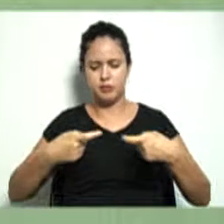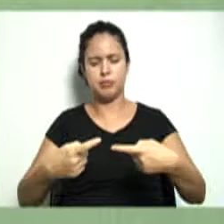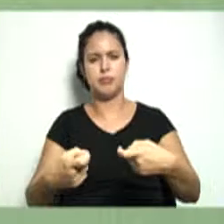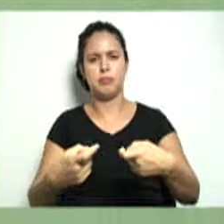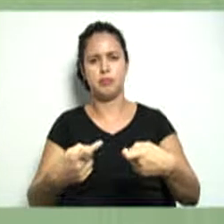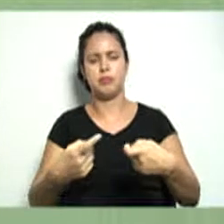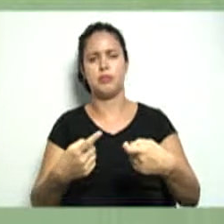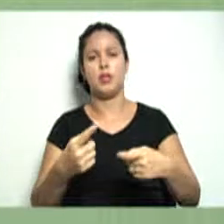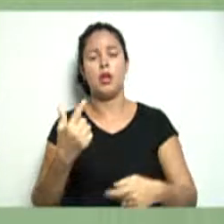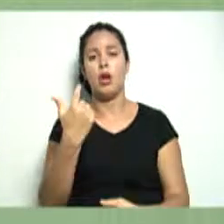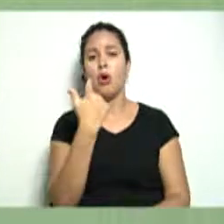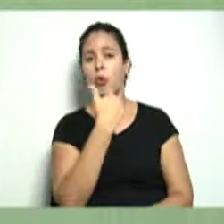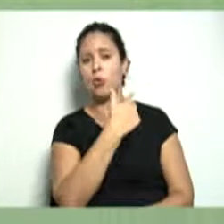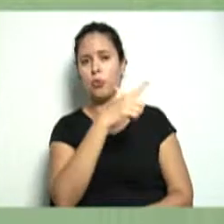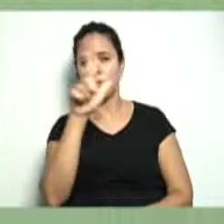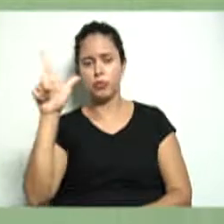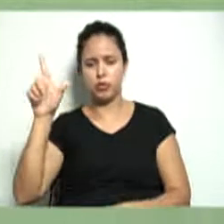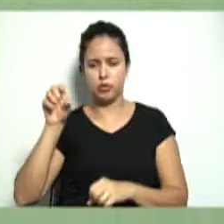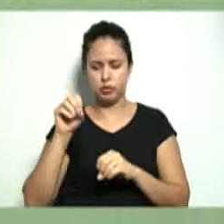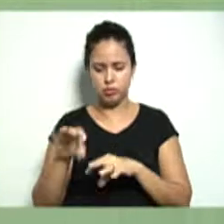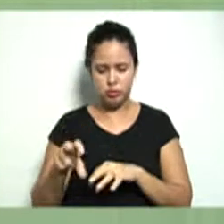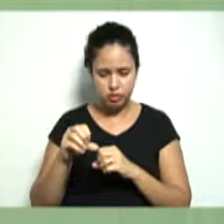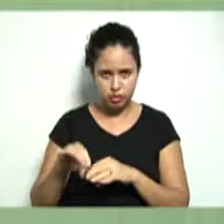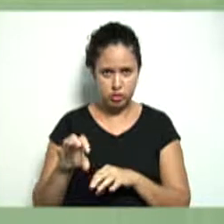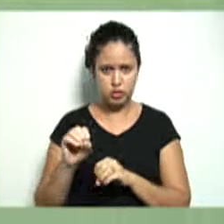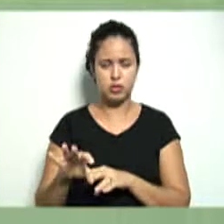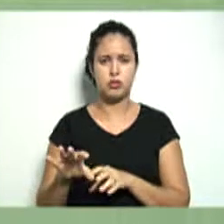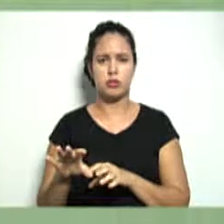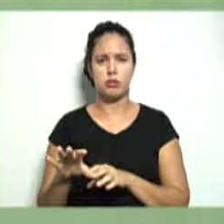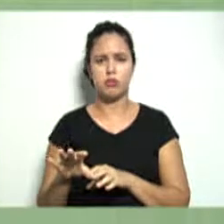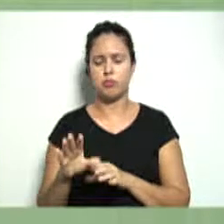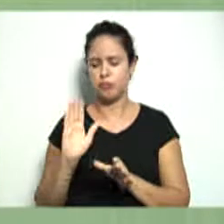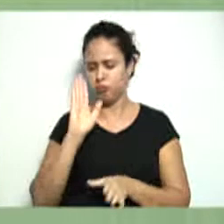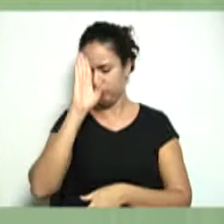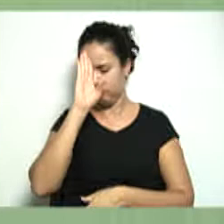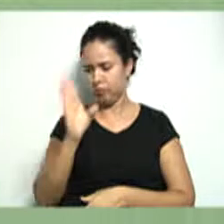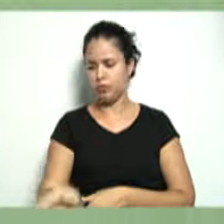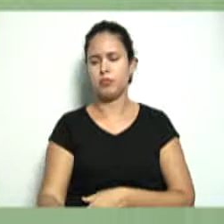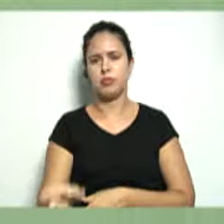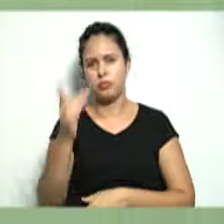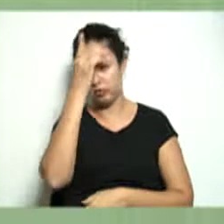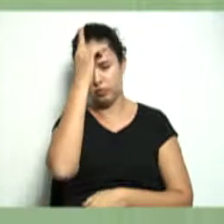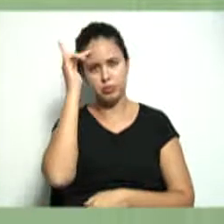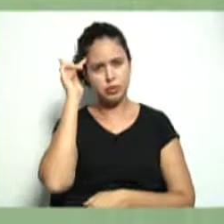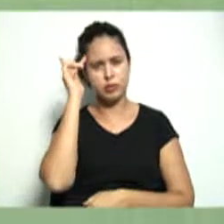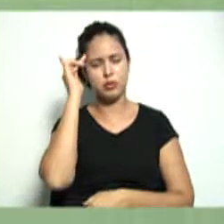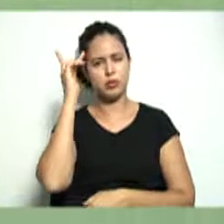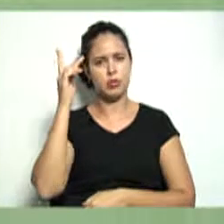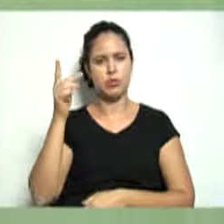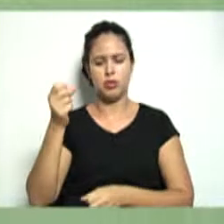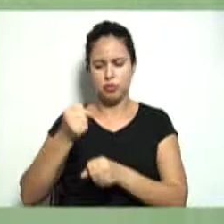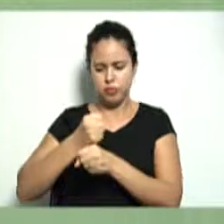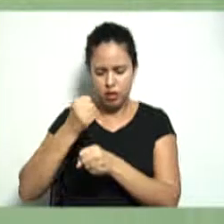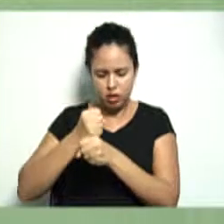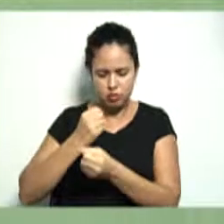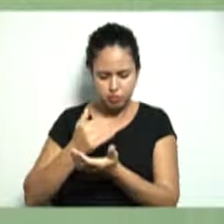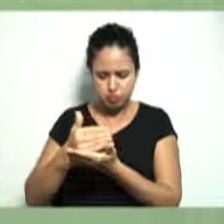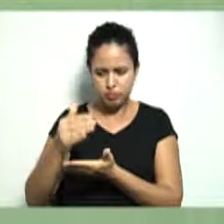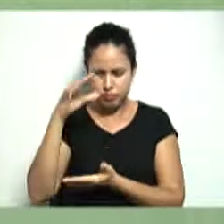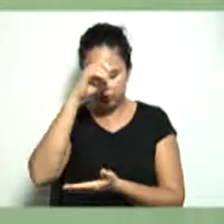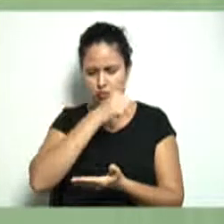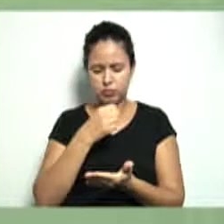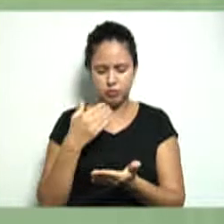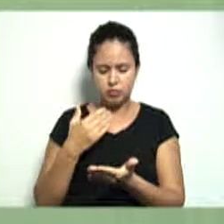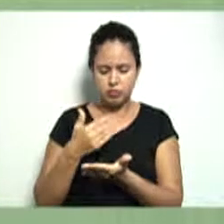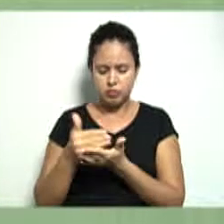uma outra educação para aqueles que precisariam fazer construções, ferramentas,